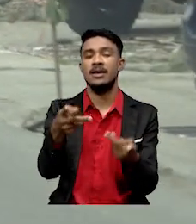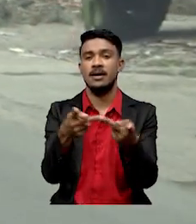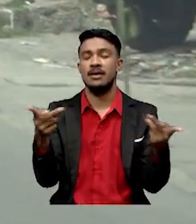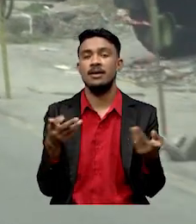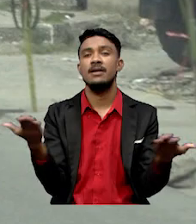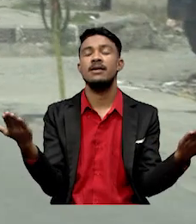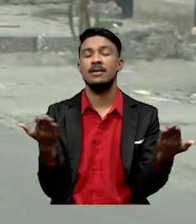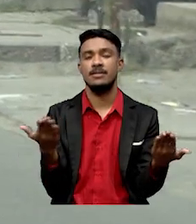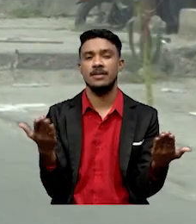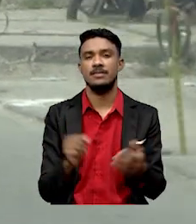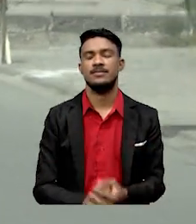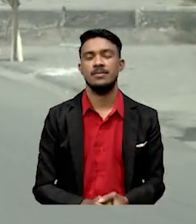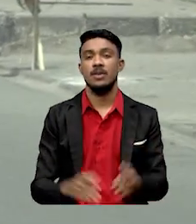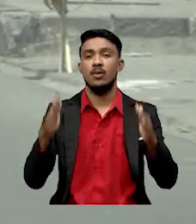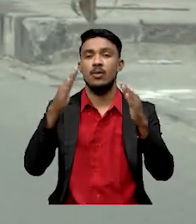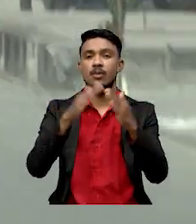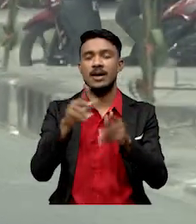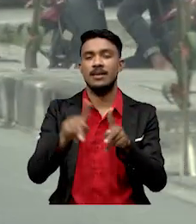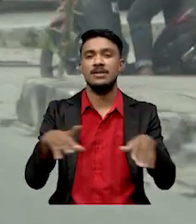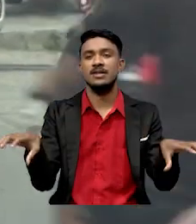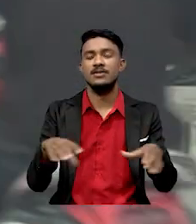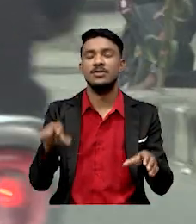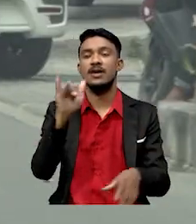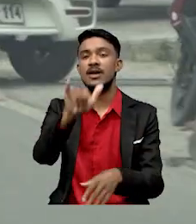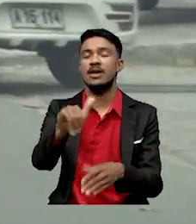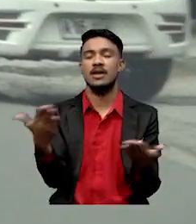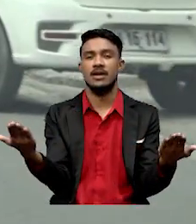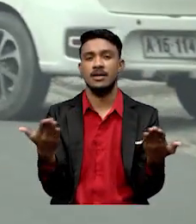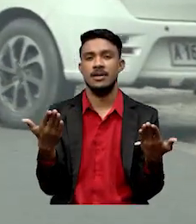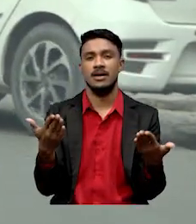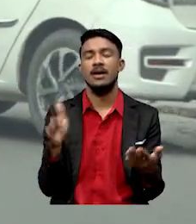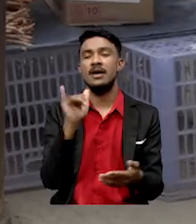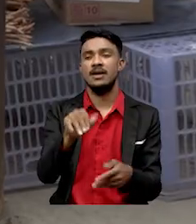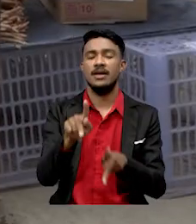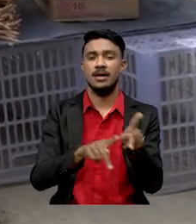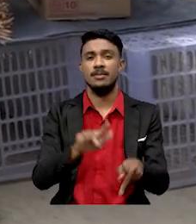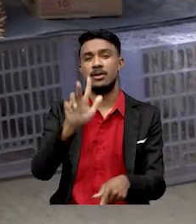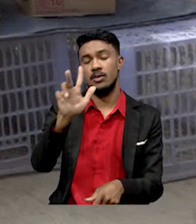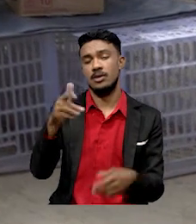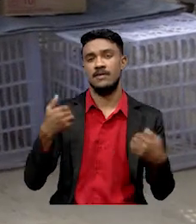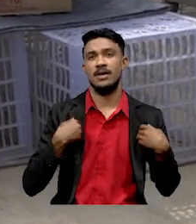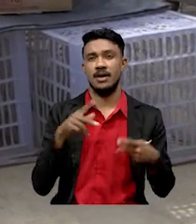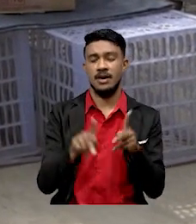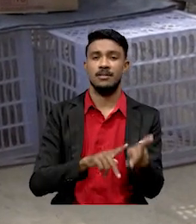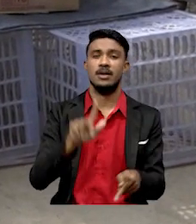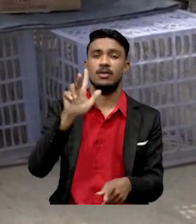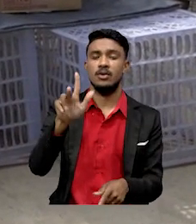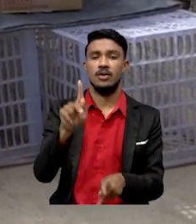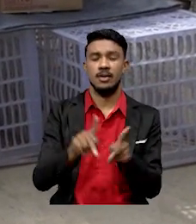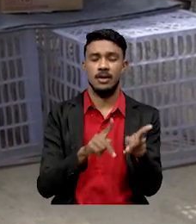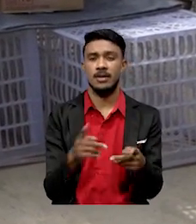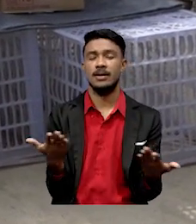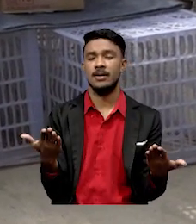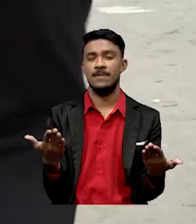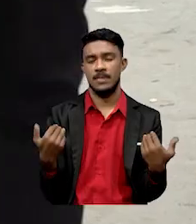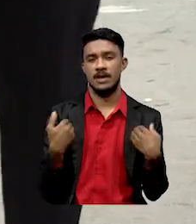a empresário sire NB iha ne kan atu hela ne emana intolo dete iha cida ne ita akar identifica lolos ne emana intoles iha